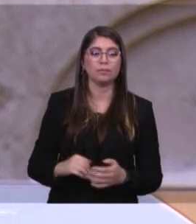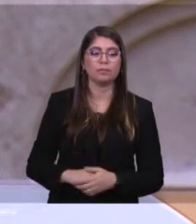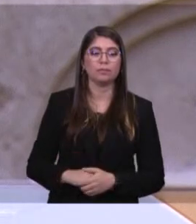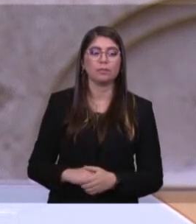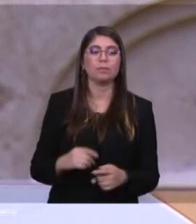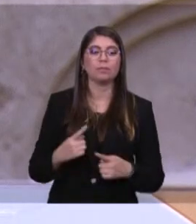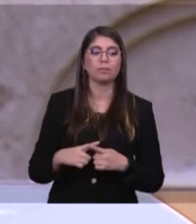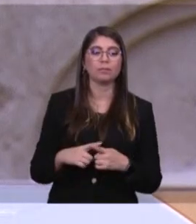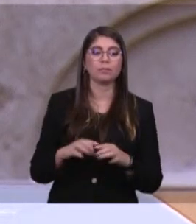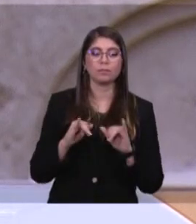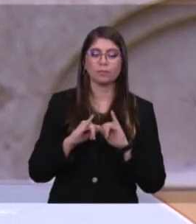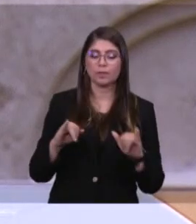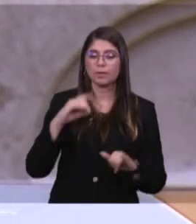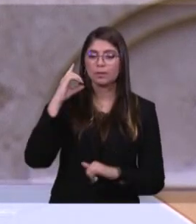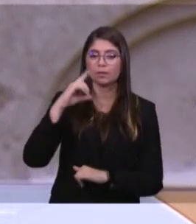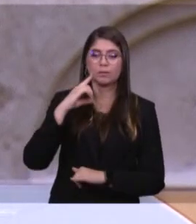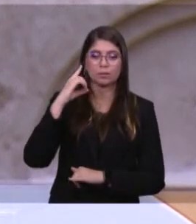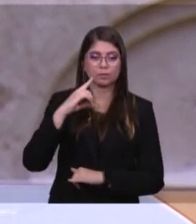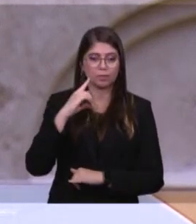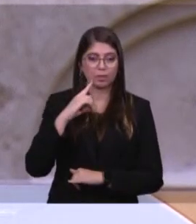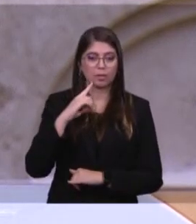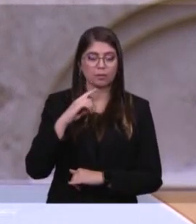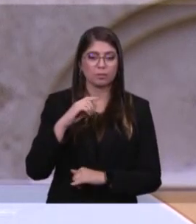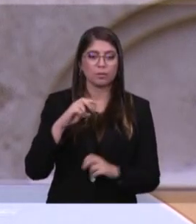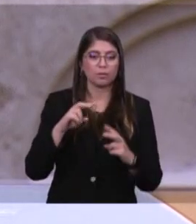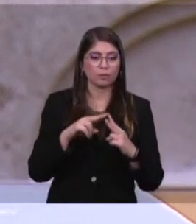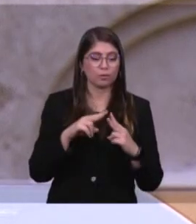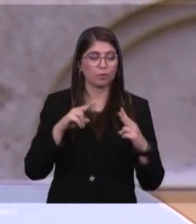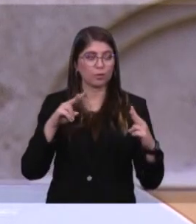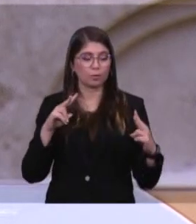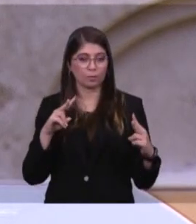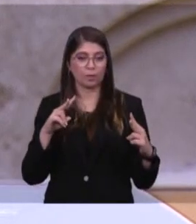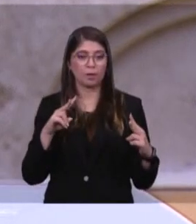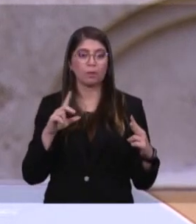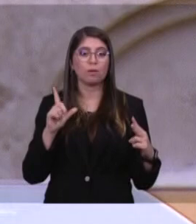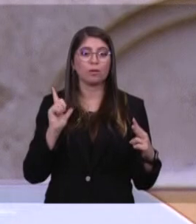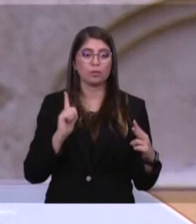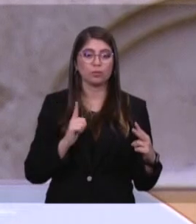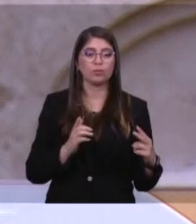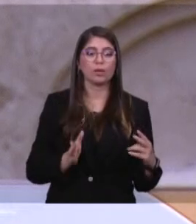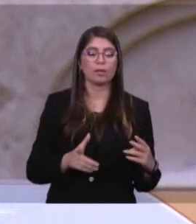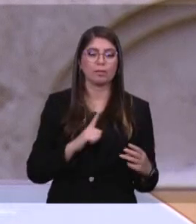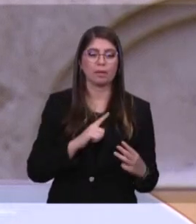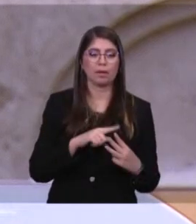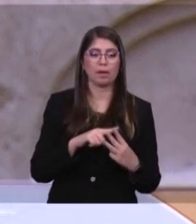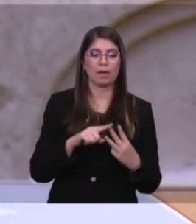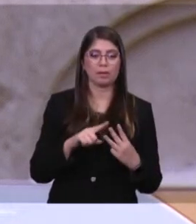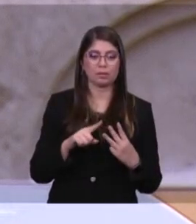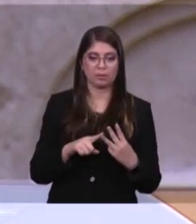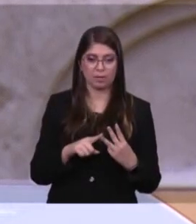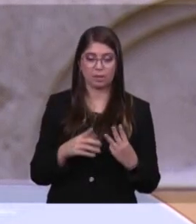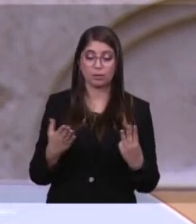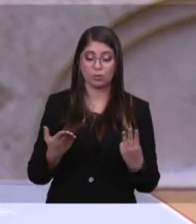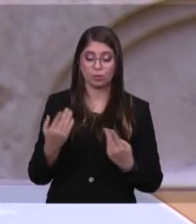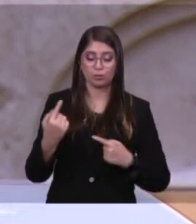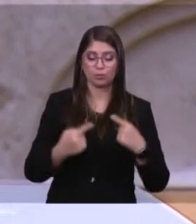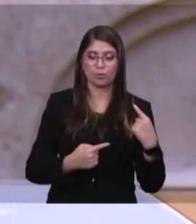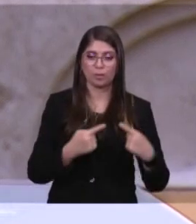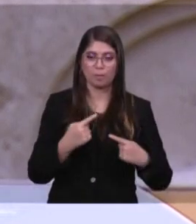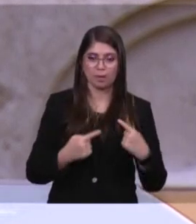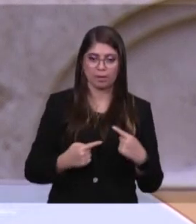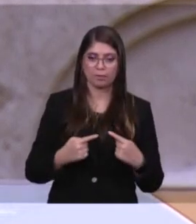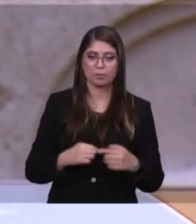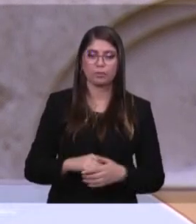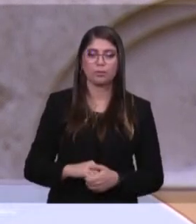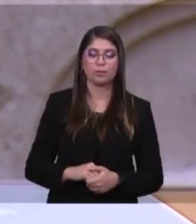os advogados, no plenário virtual já se colocaram as três posições que serão aqui debatidas. A